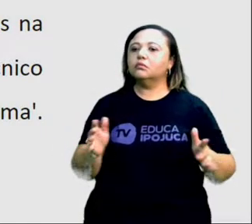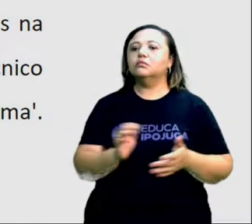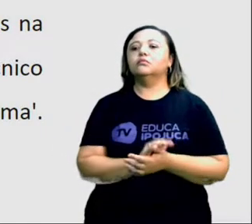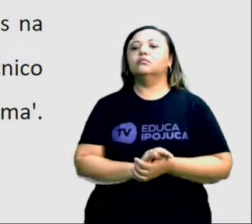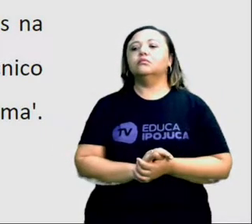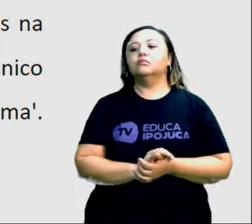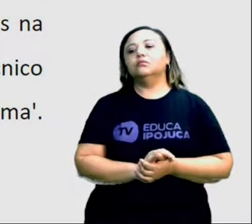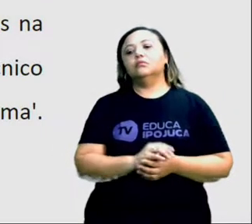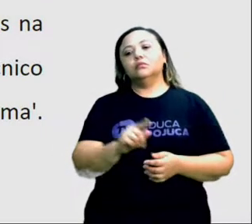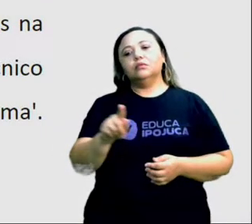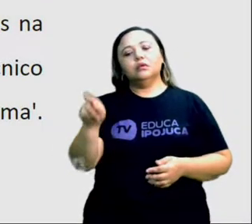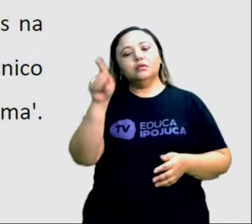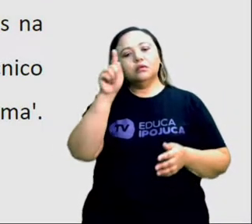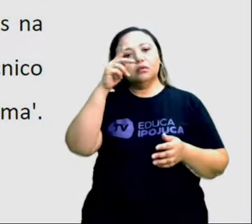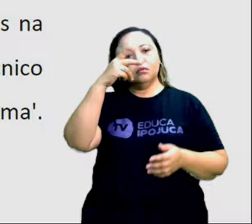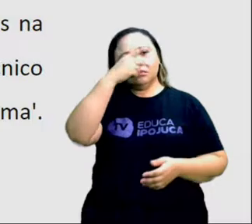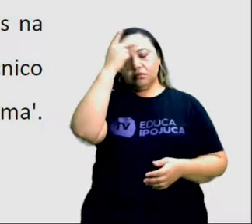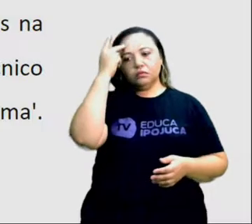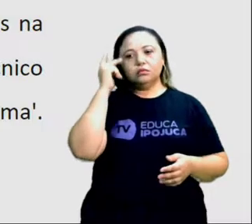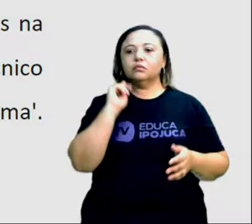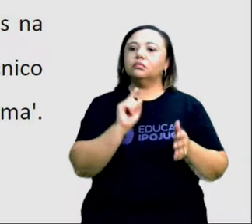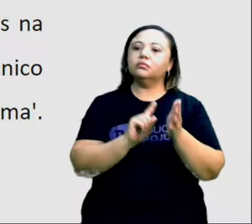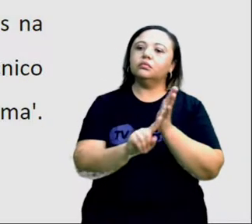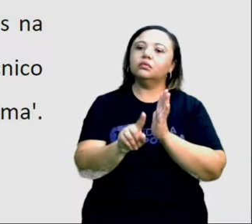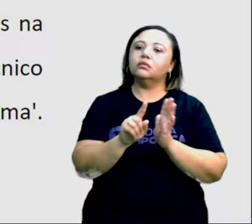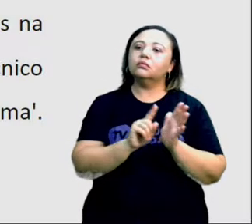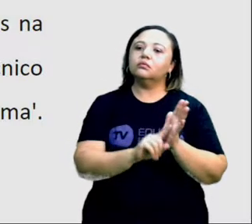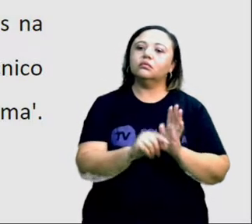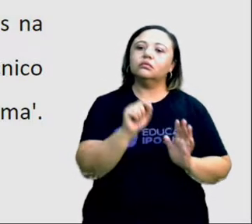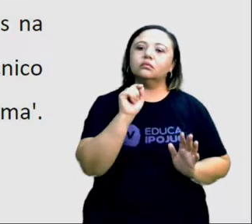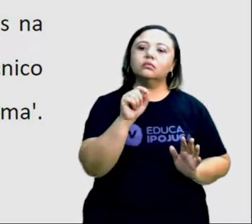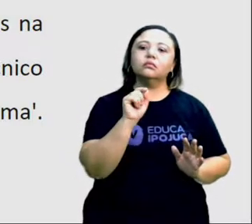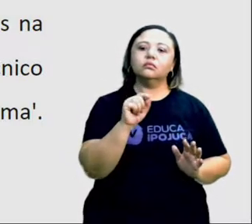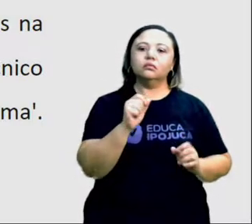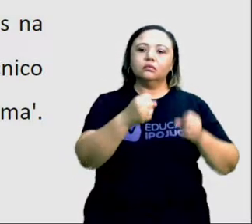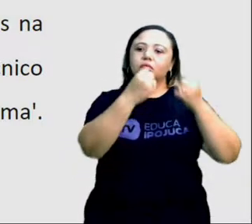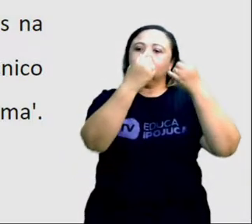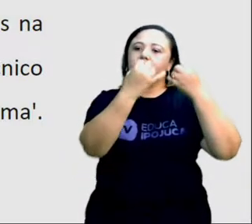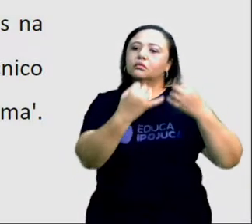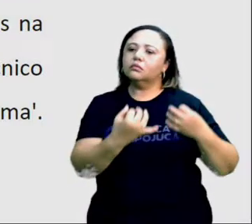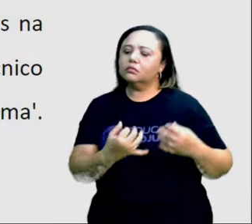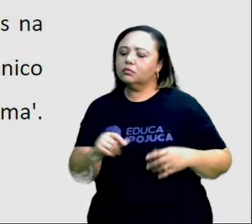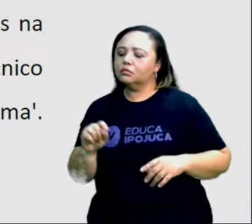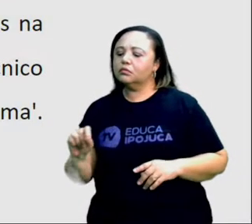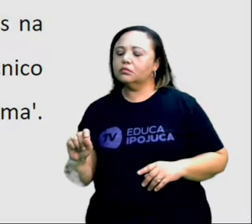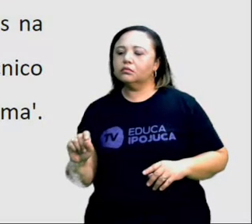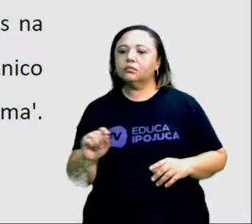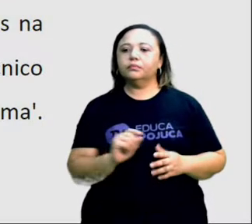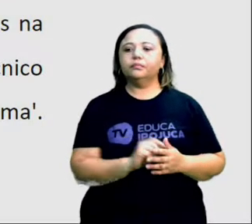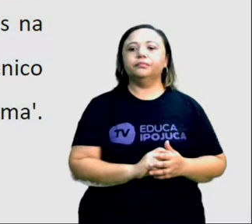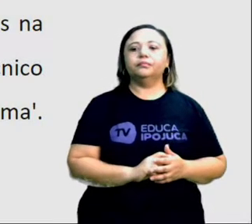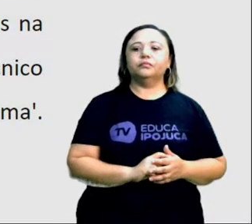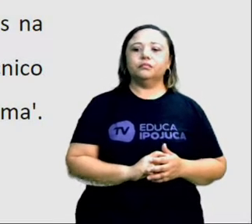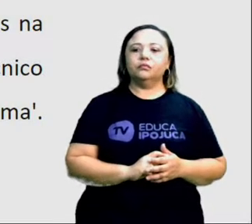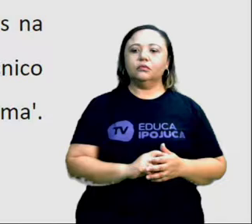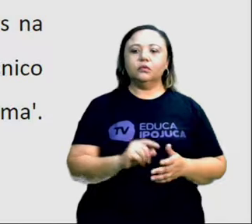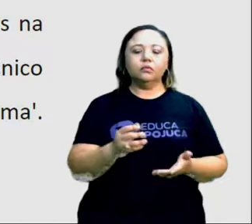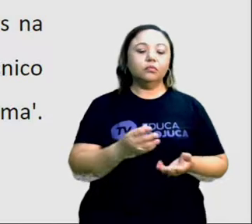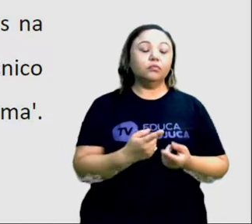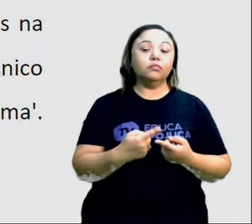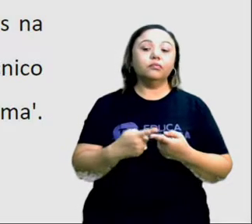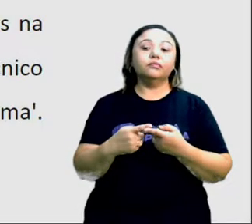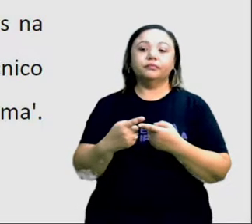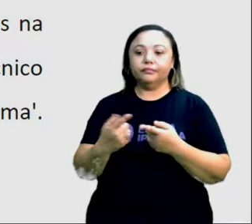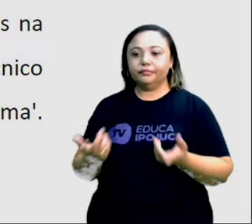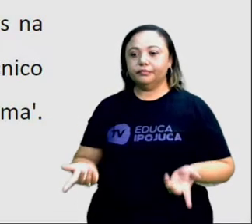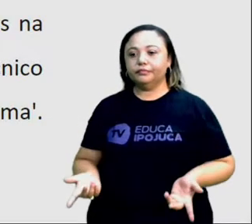principais questionamentos da população buscam explicação sobre o que seria e o que poderia ter causado o fenômeno.